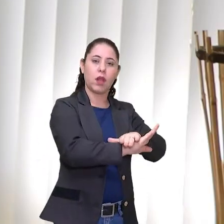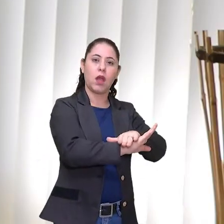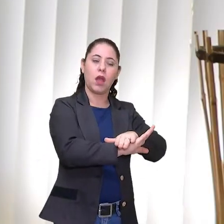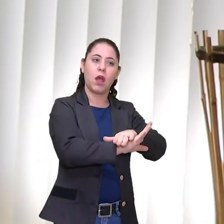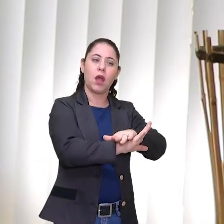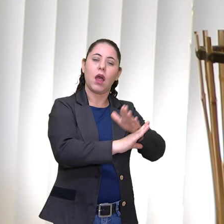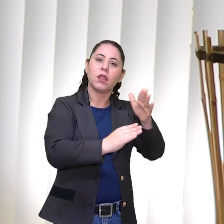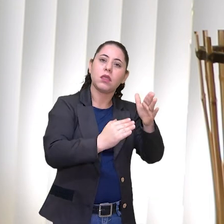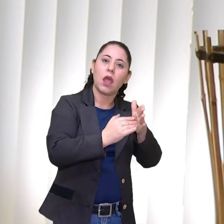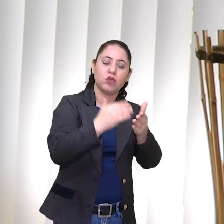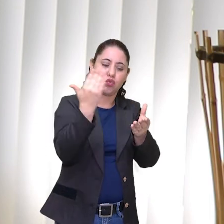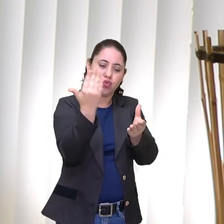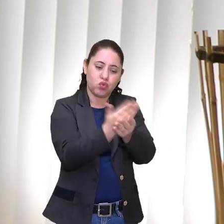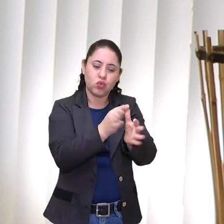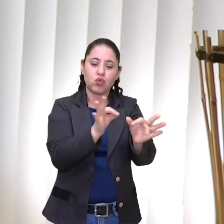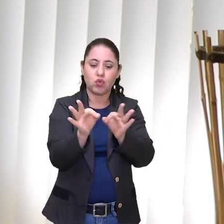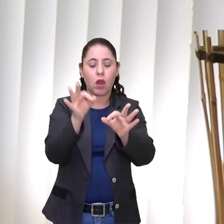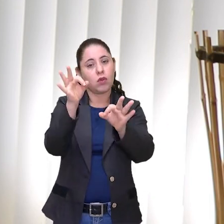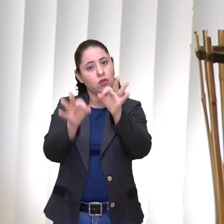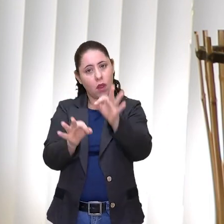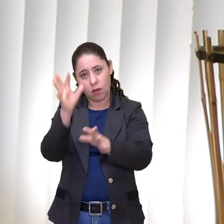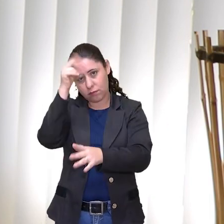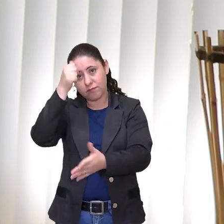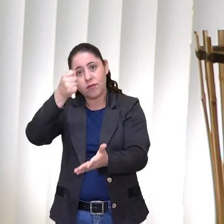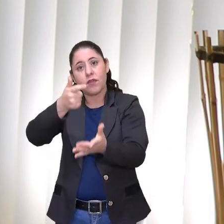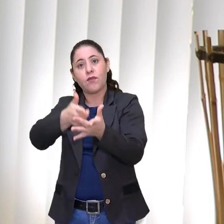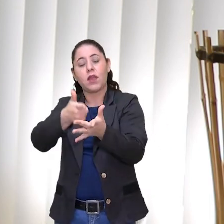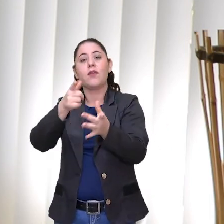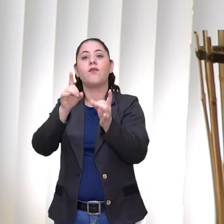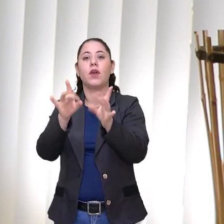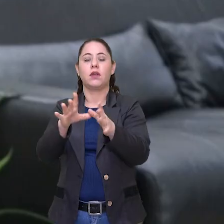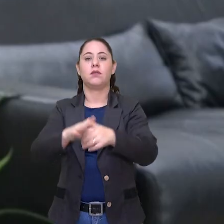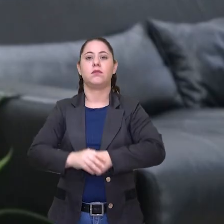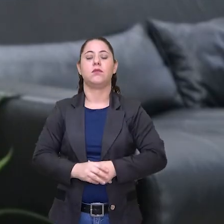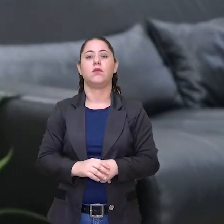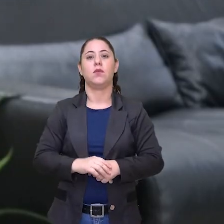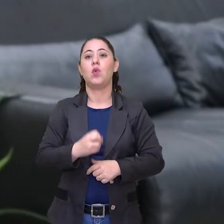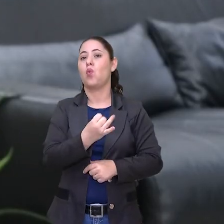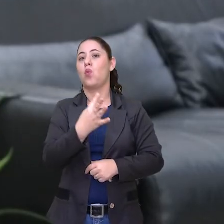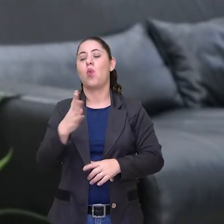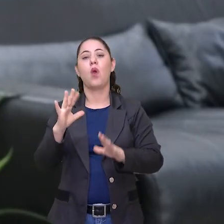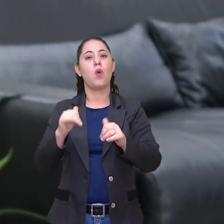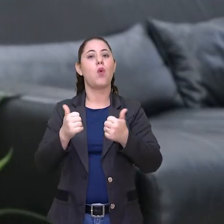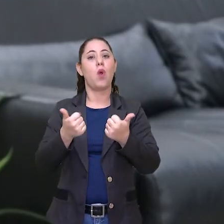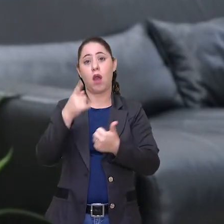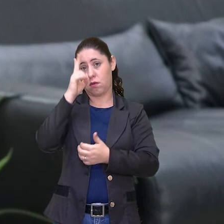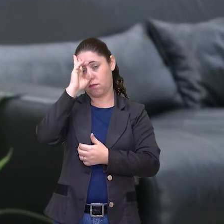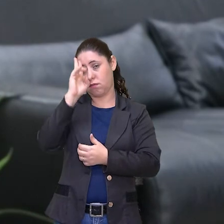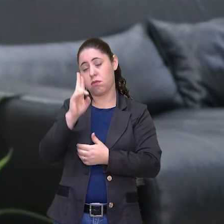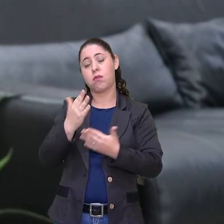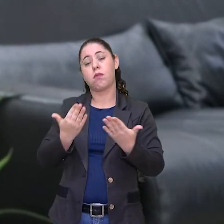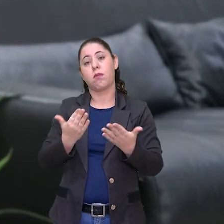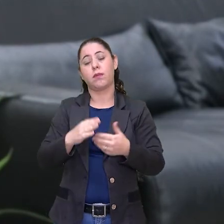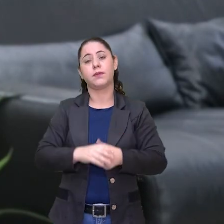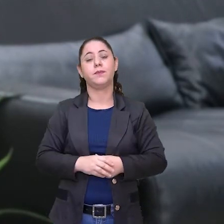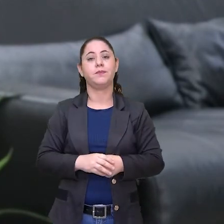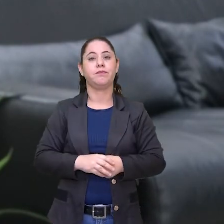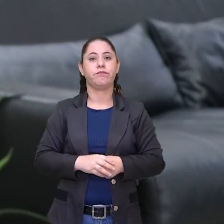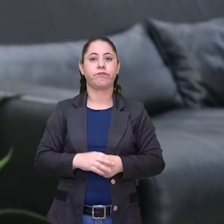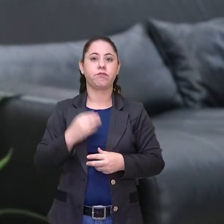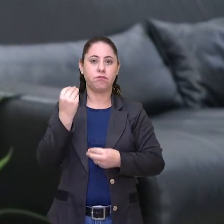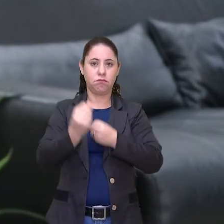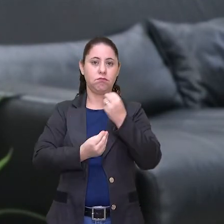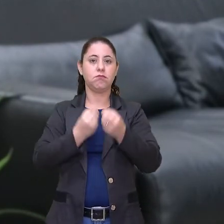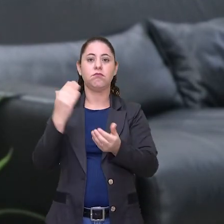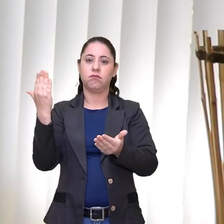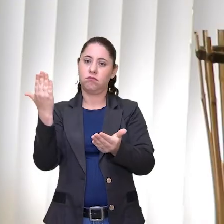dos leiloeiros até poderem ser alienados e depois assim o são. E quais têm sido os resultados desses